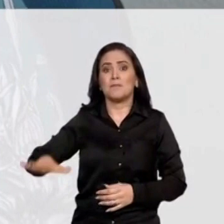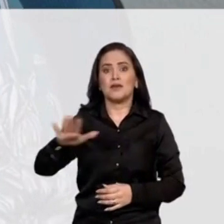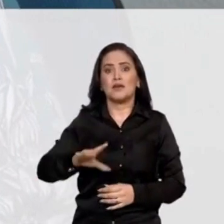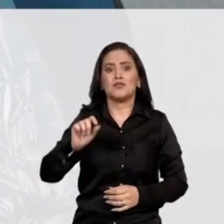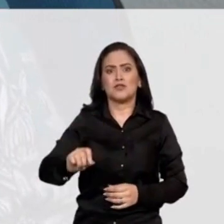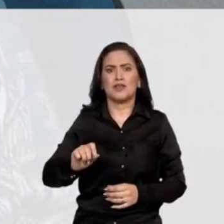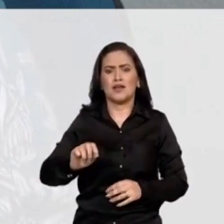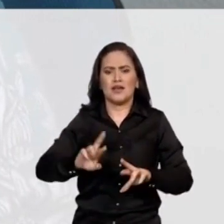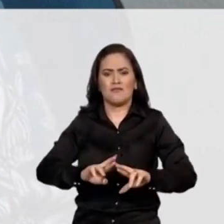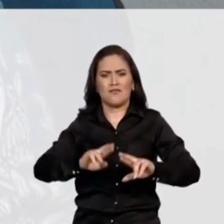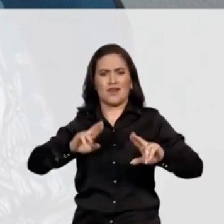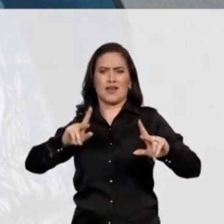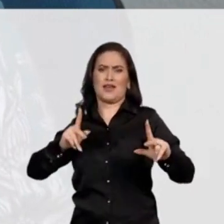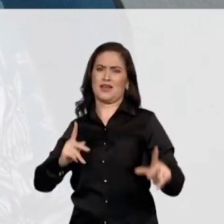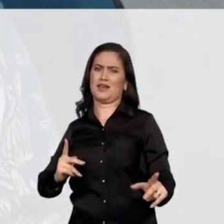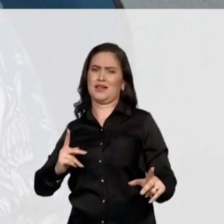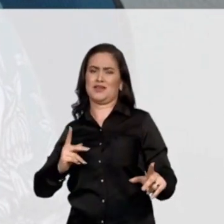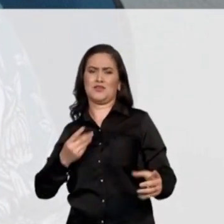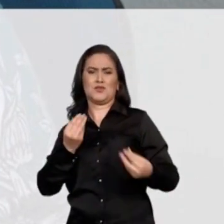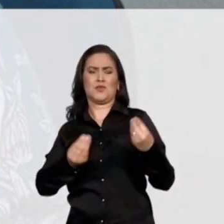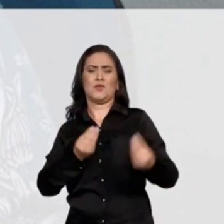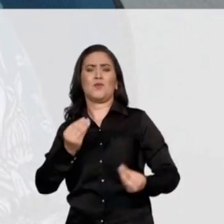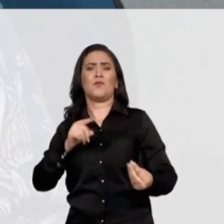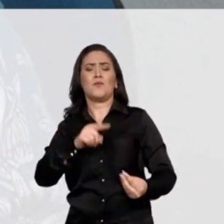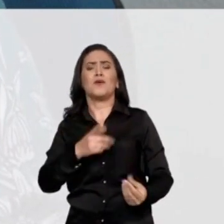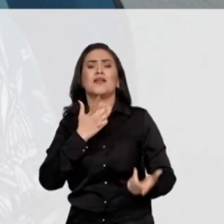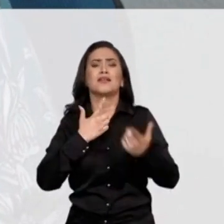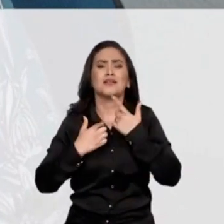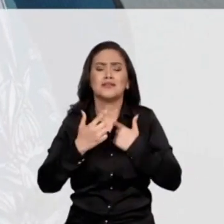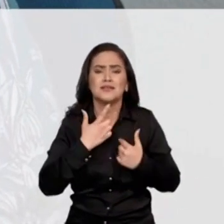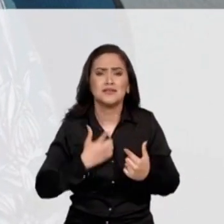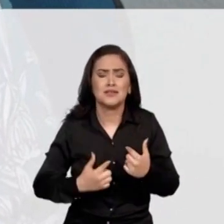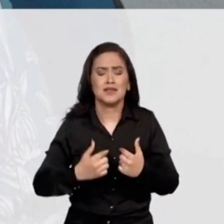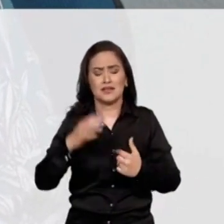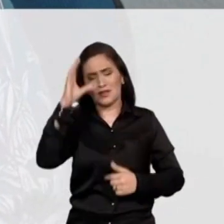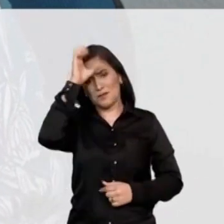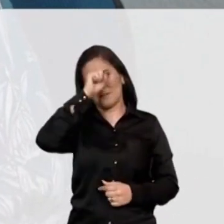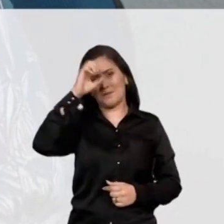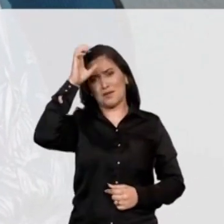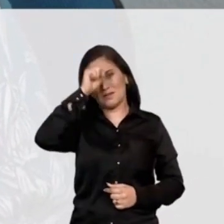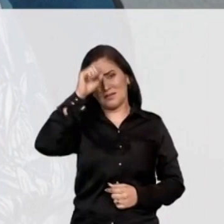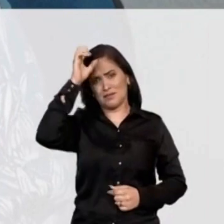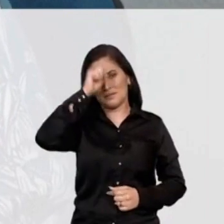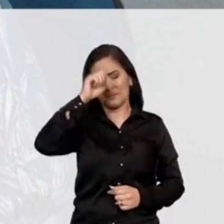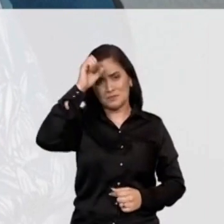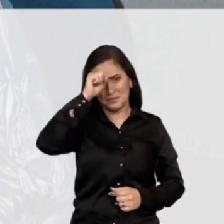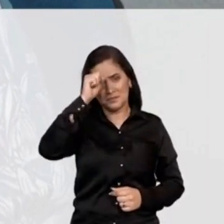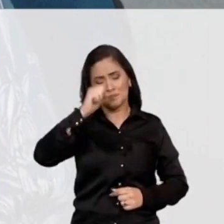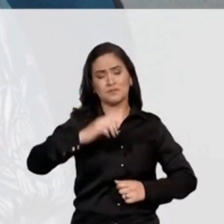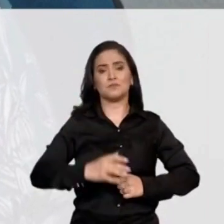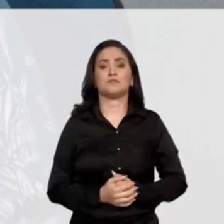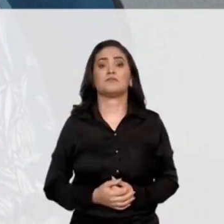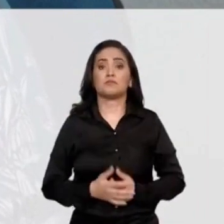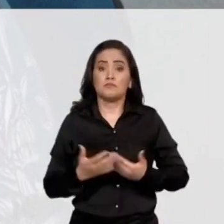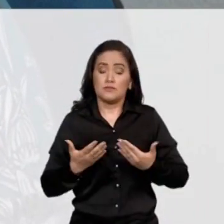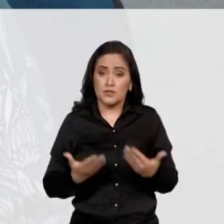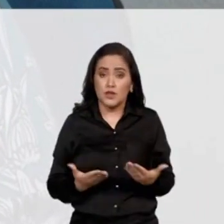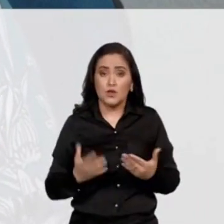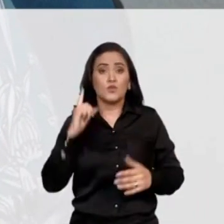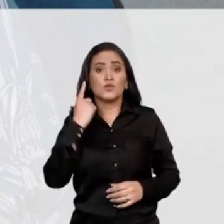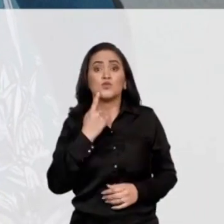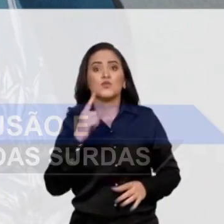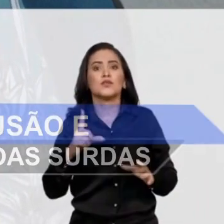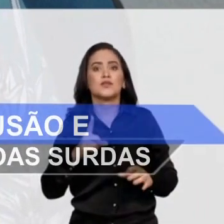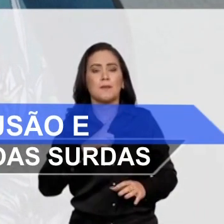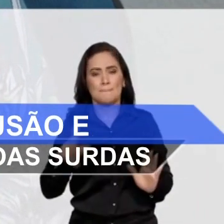estudando numa situação que é totalmente diferente a sua forma de querer como fazer a educação para eles.